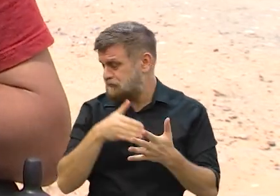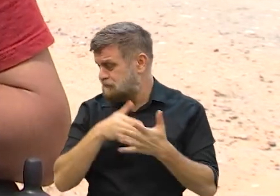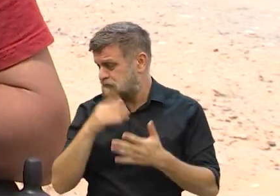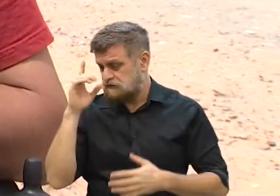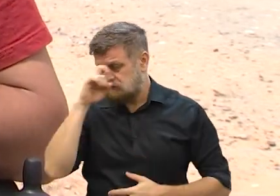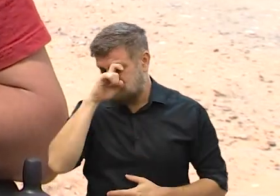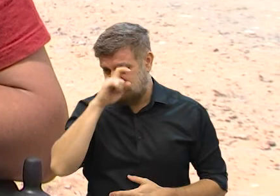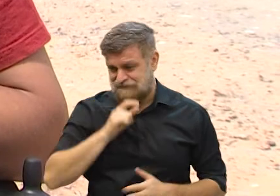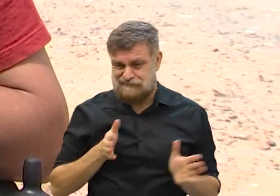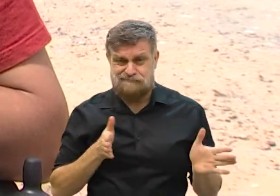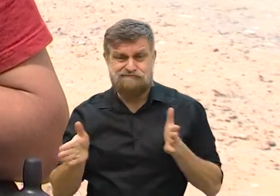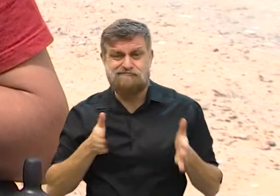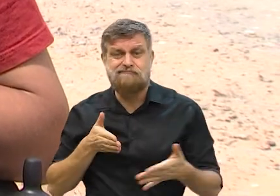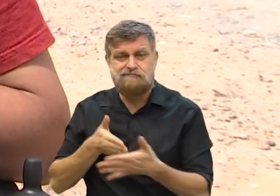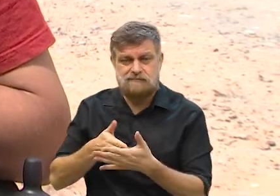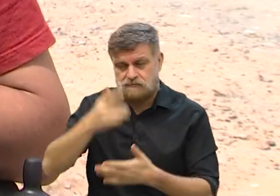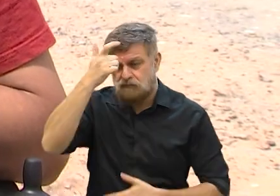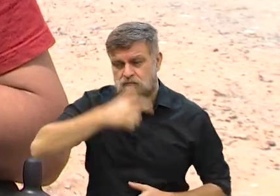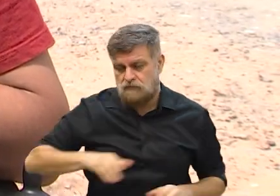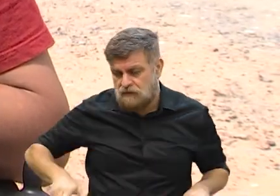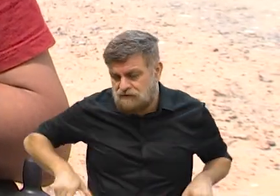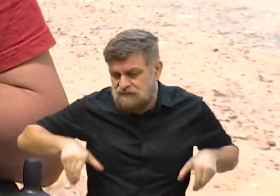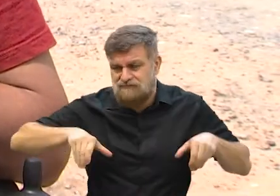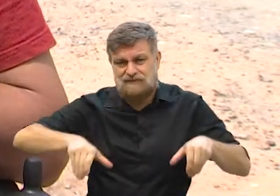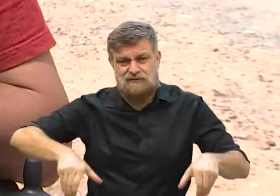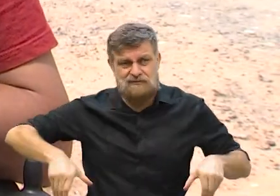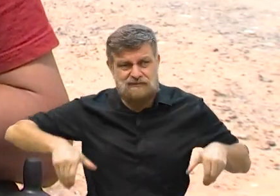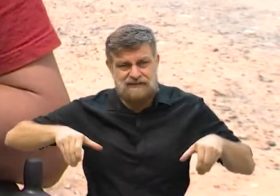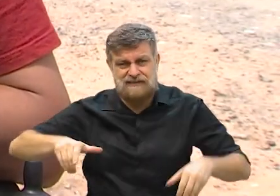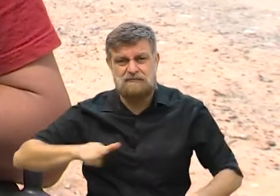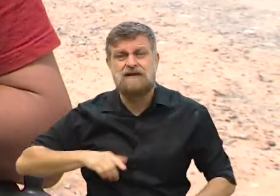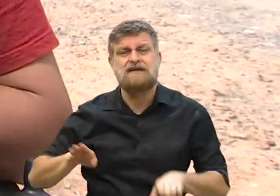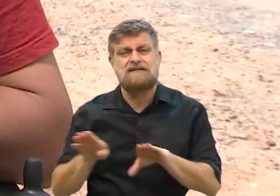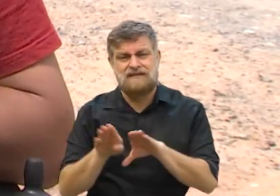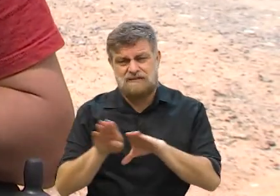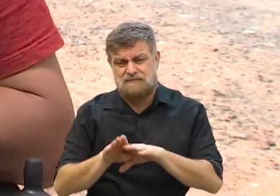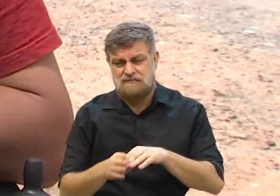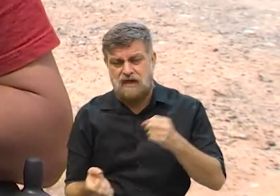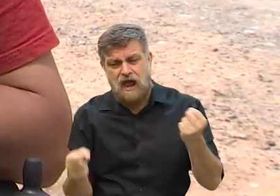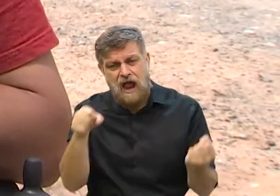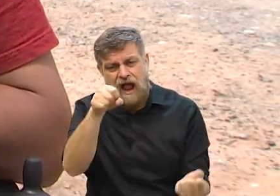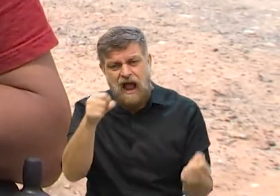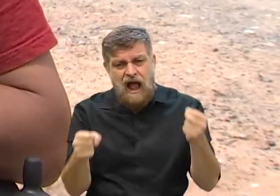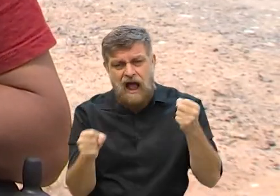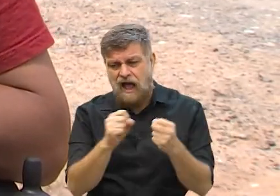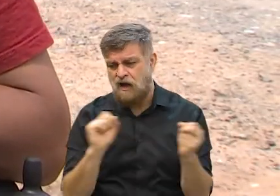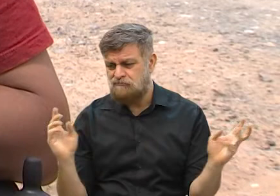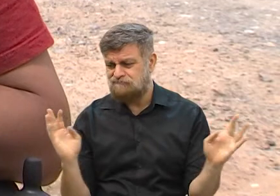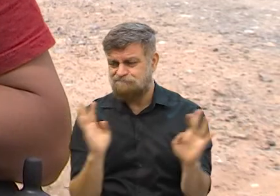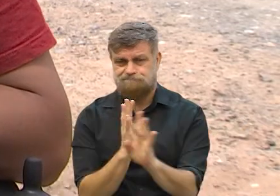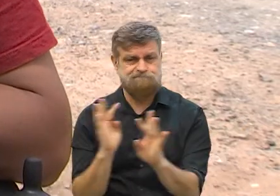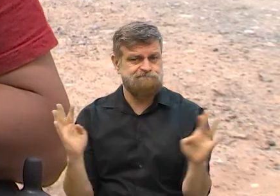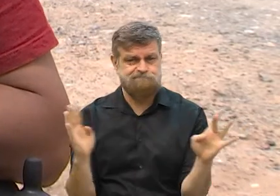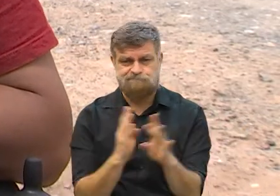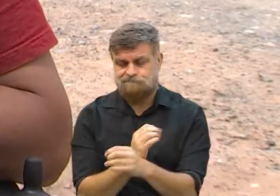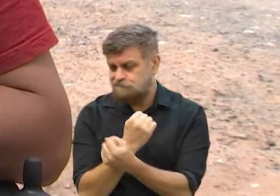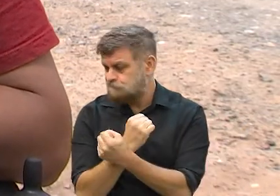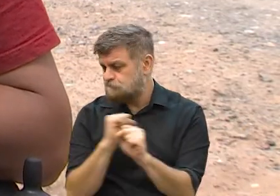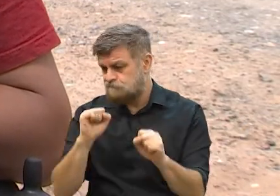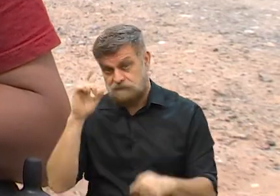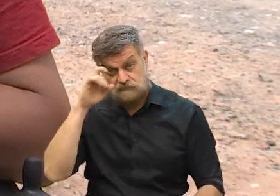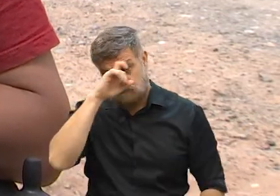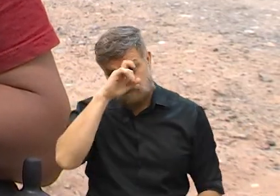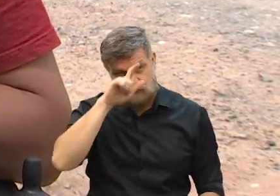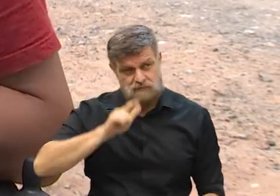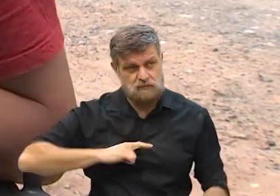acesso. Embora eu também seja cadeirante, ainda tinha uma dificuldade maior, mas também para carro e até para as pessoas passar estava difícil.